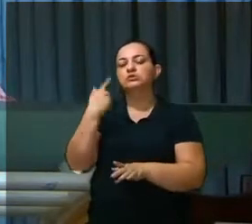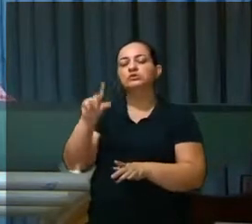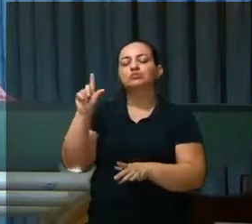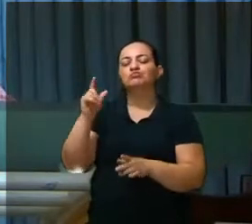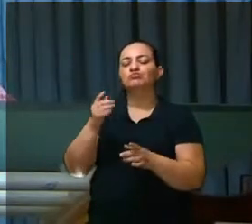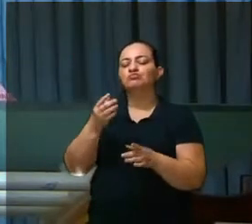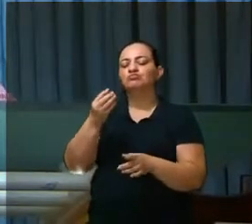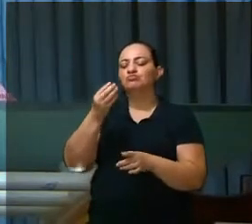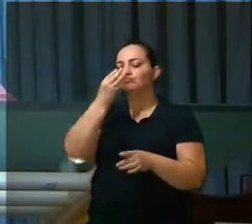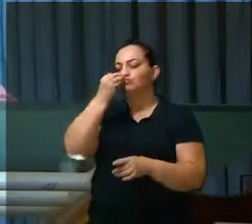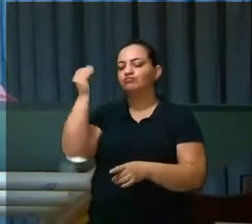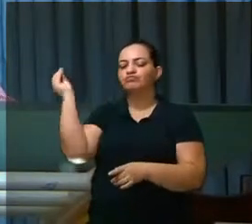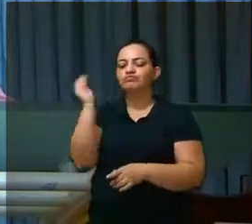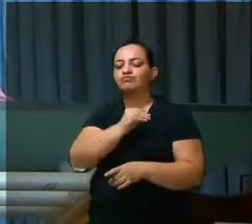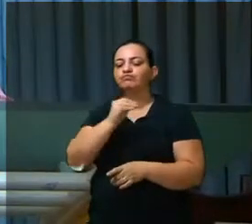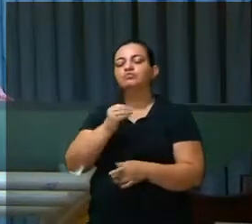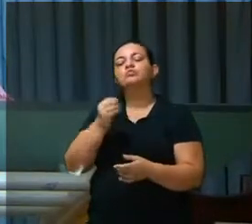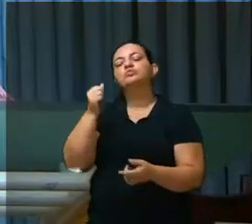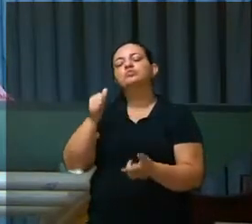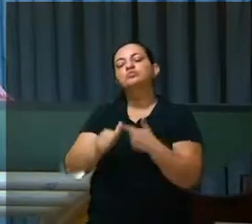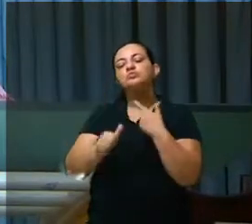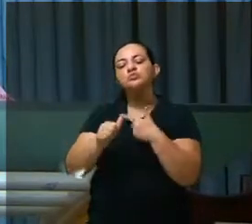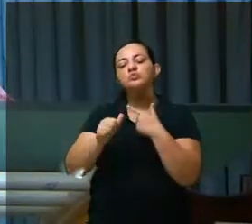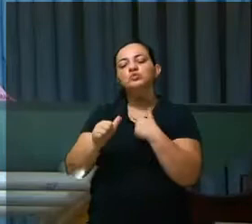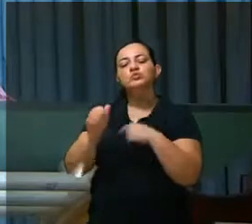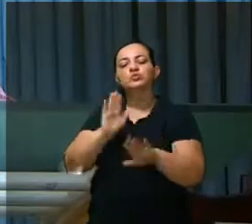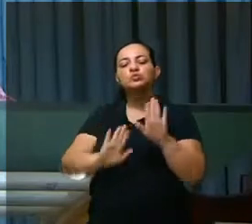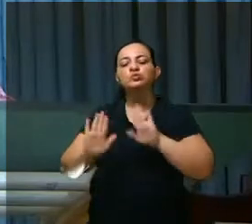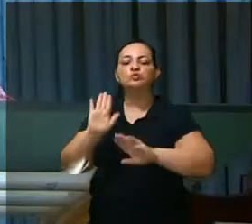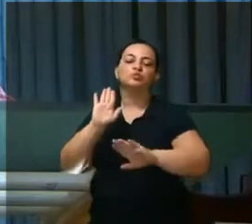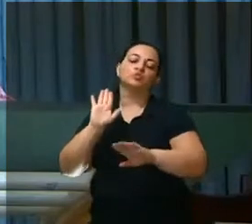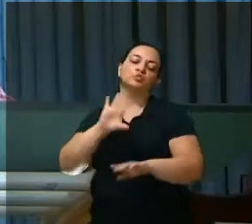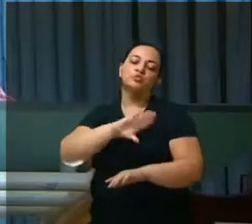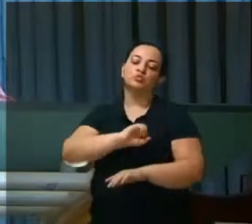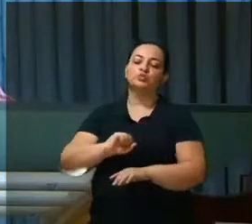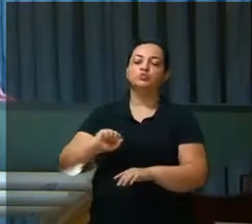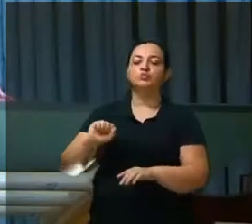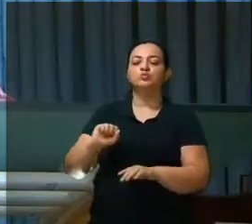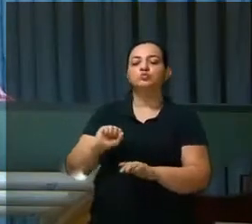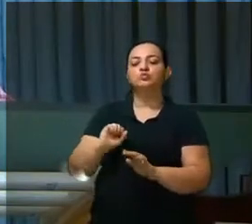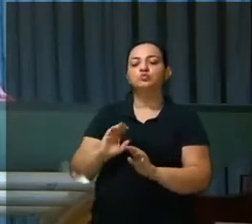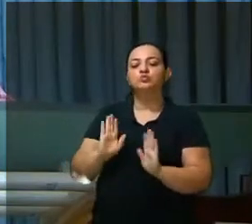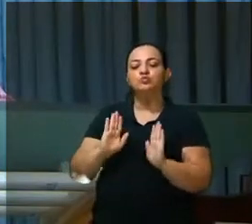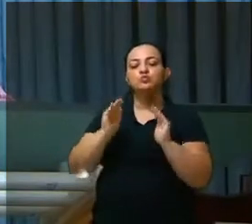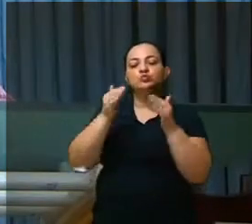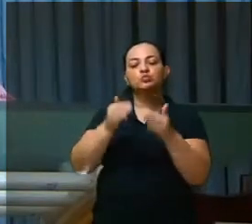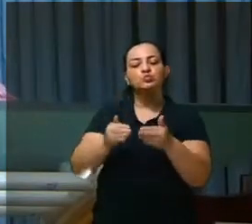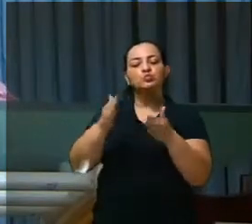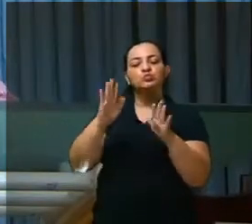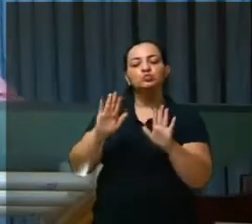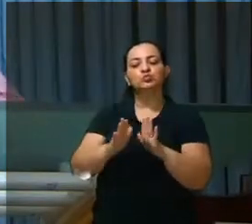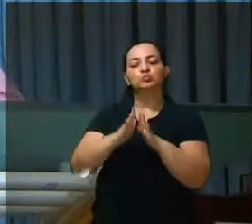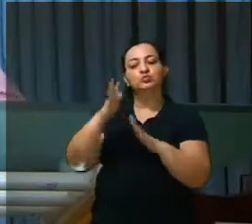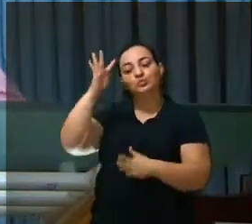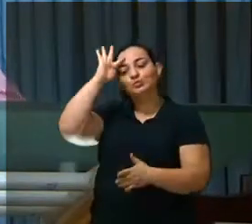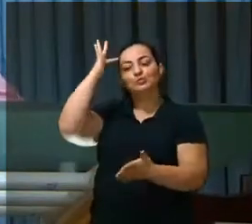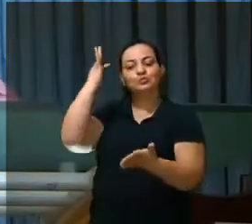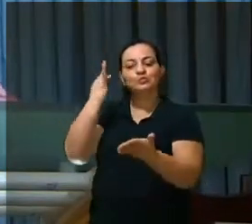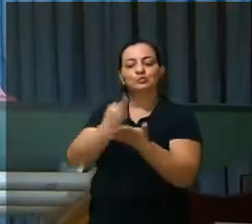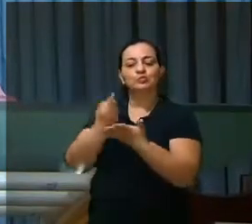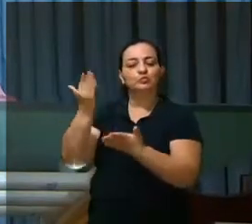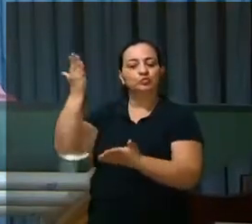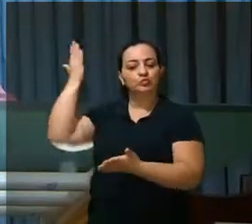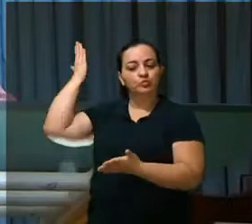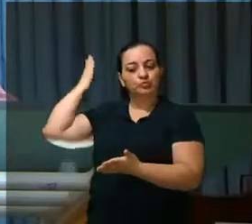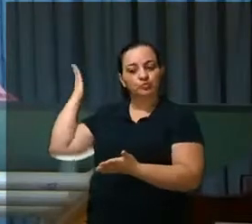aquele primeiro amor aquele primeiro zelo pela obra é pela fé que uma